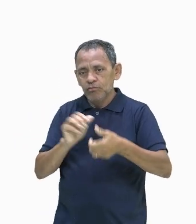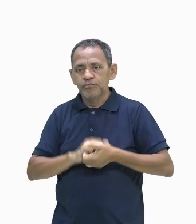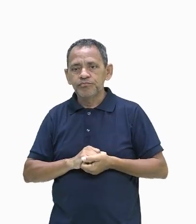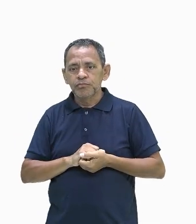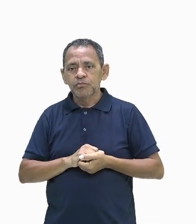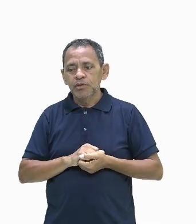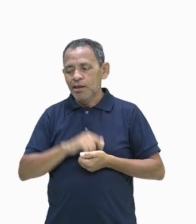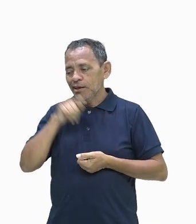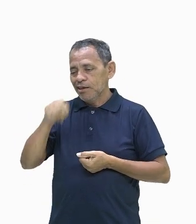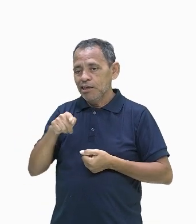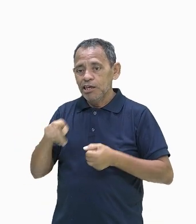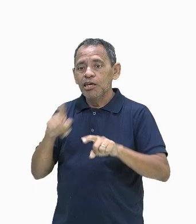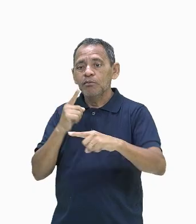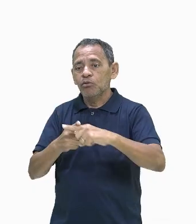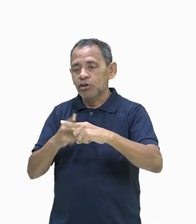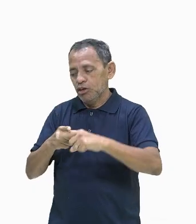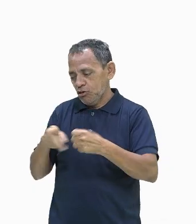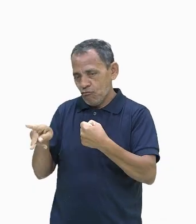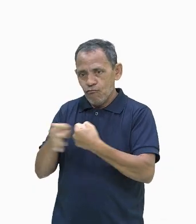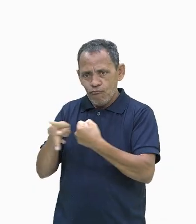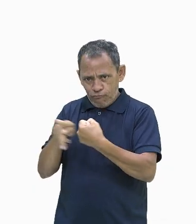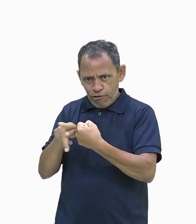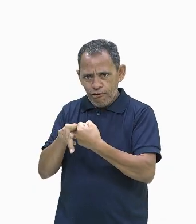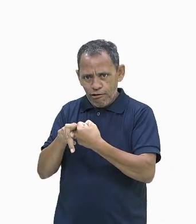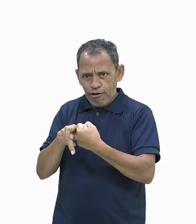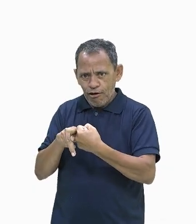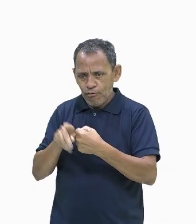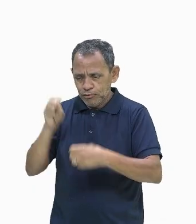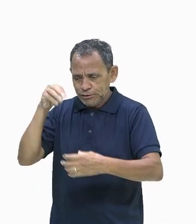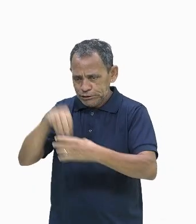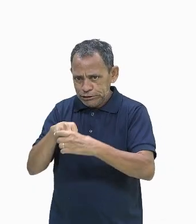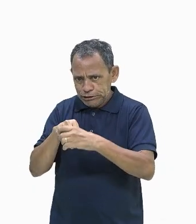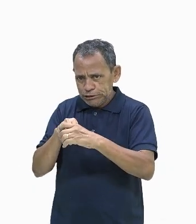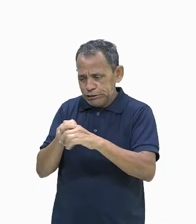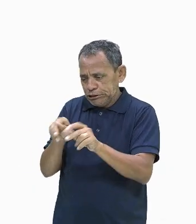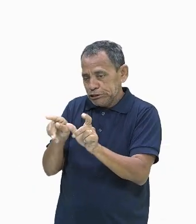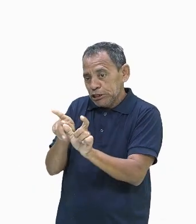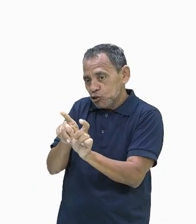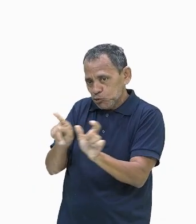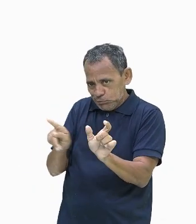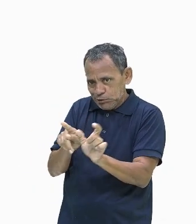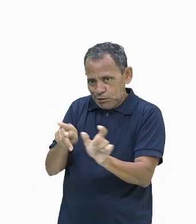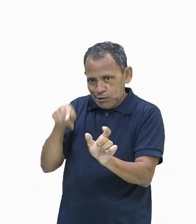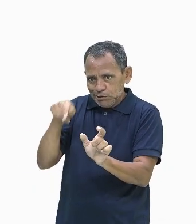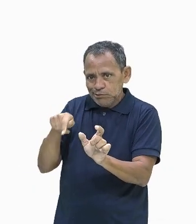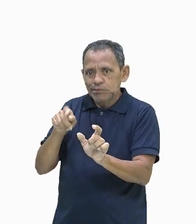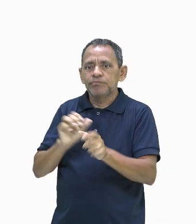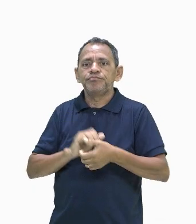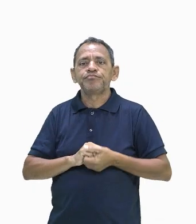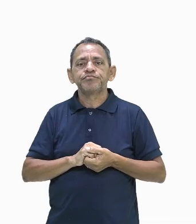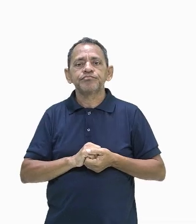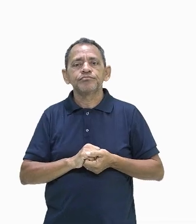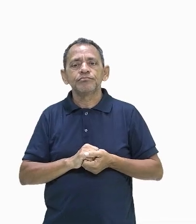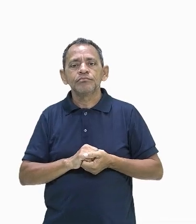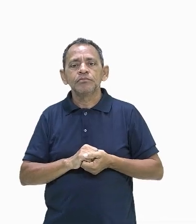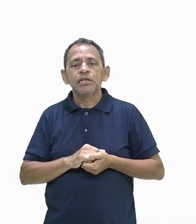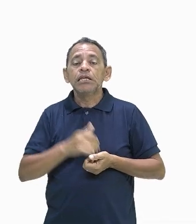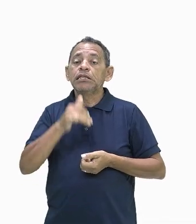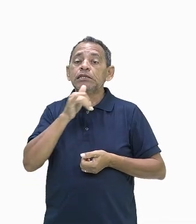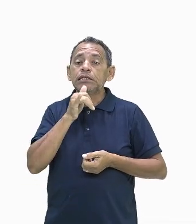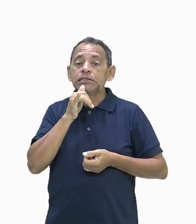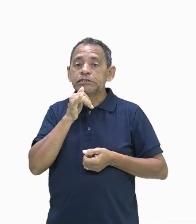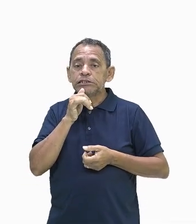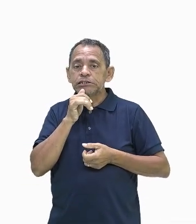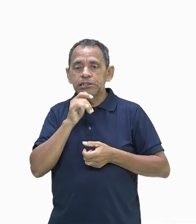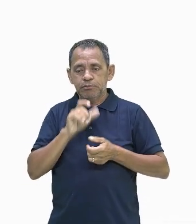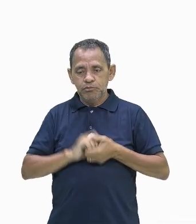verbo vai estar localizado sempre dentro do predicado, ok? E aí, no caso desse nosso exemplo, que parte é